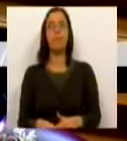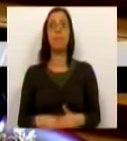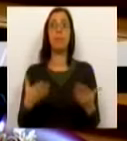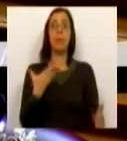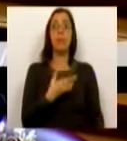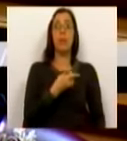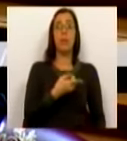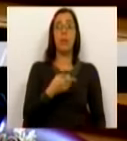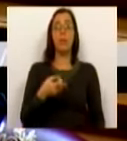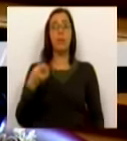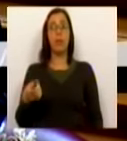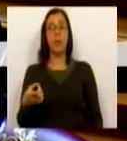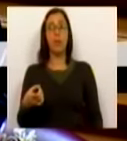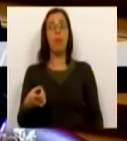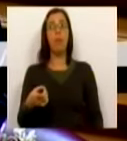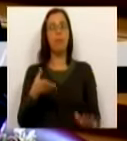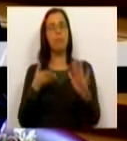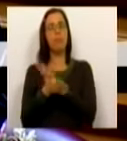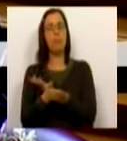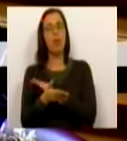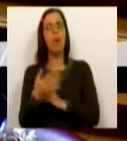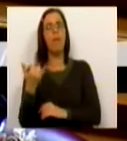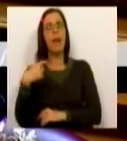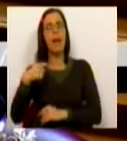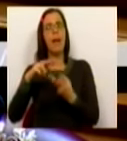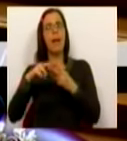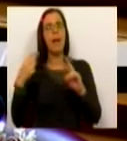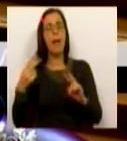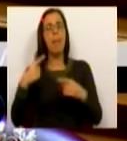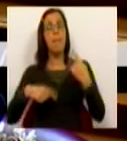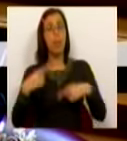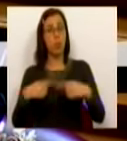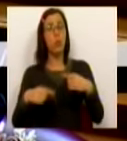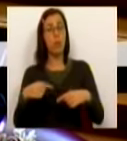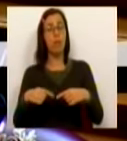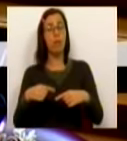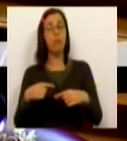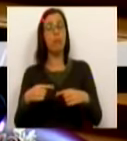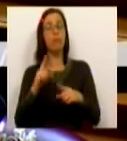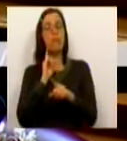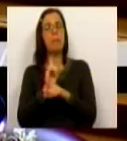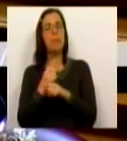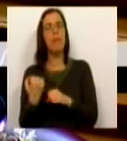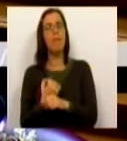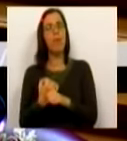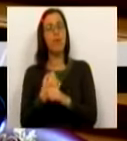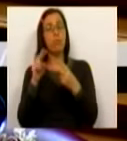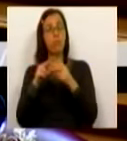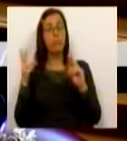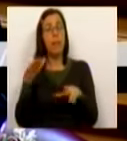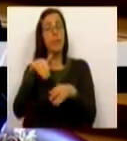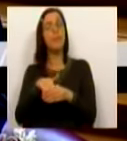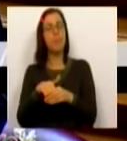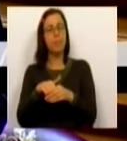Em 1999, entrou para a variação da Câmara Municipal de Matosinhos, encontrando no exercício de funções